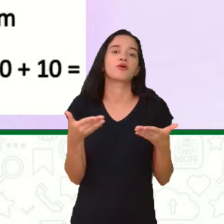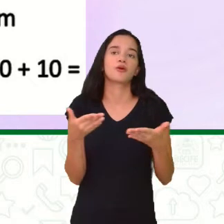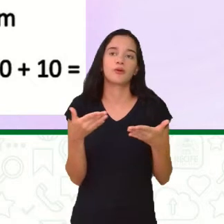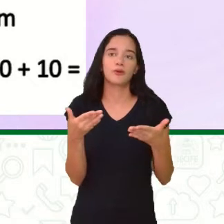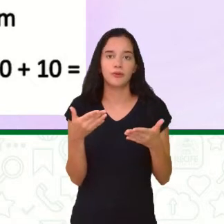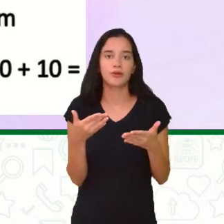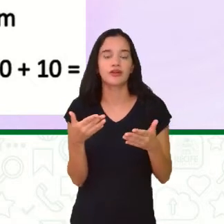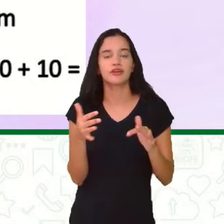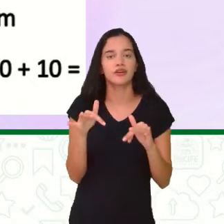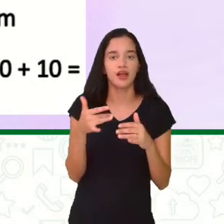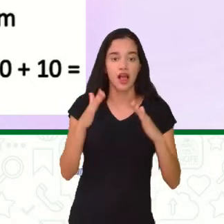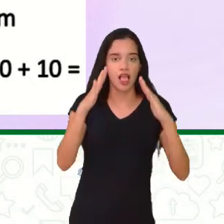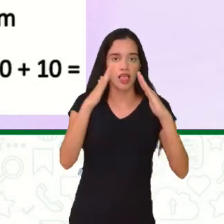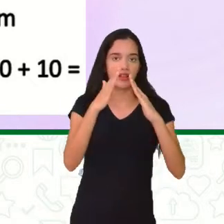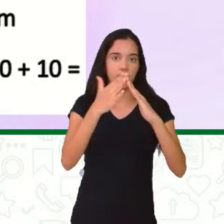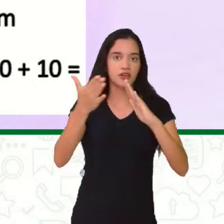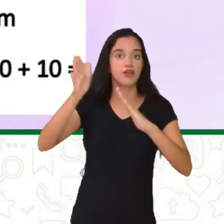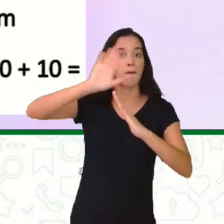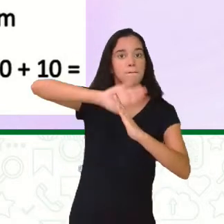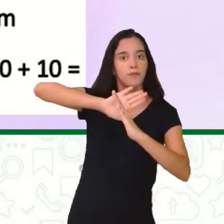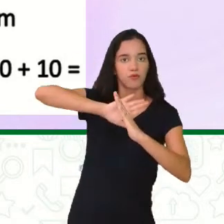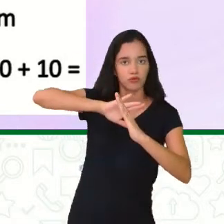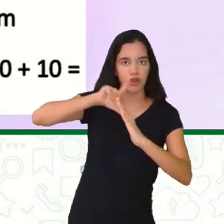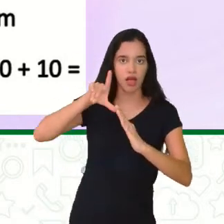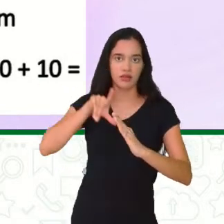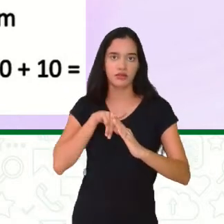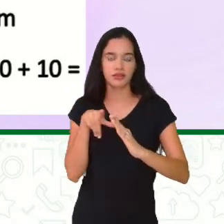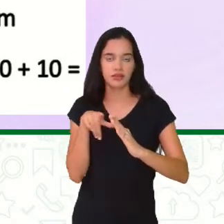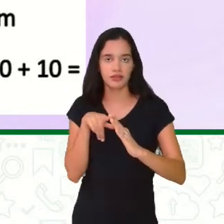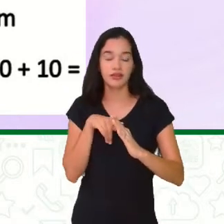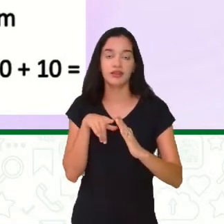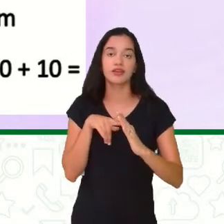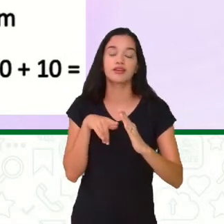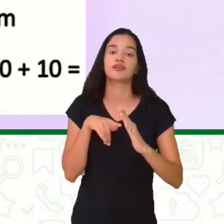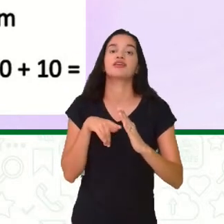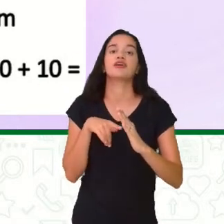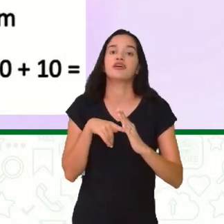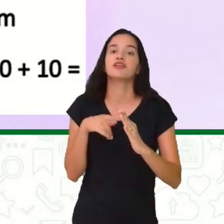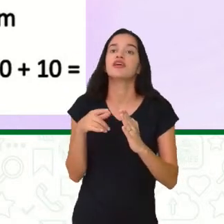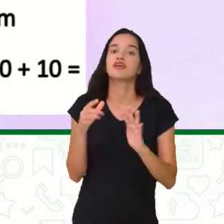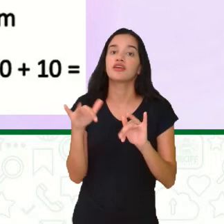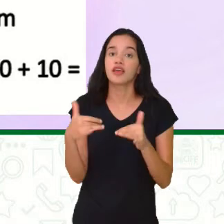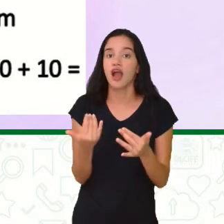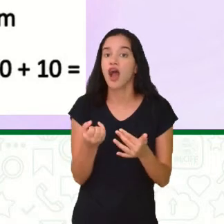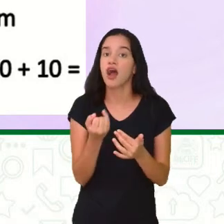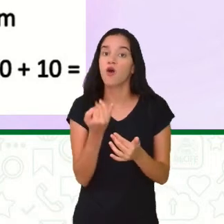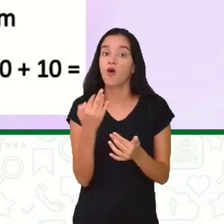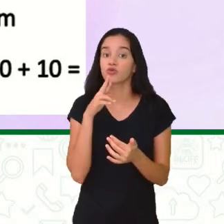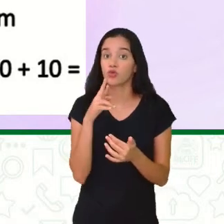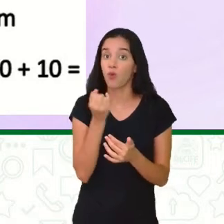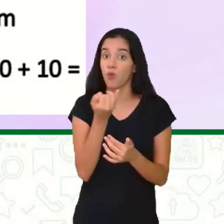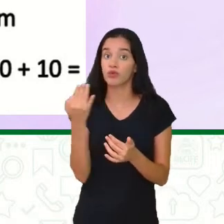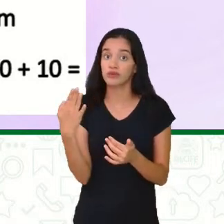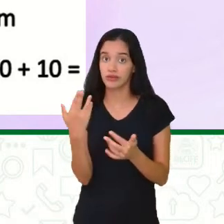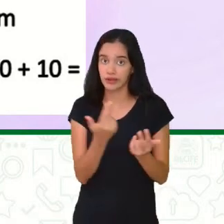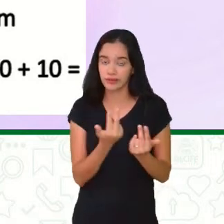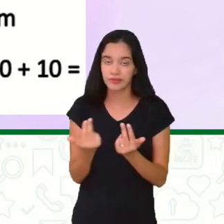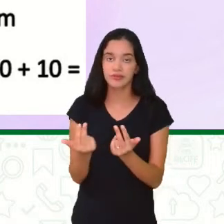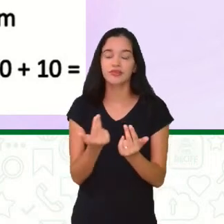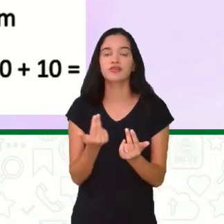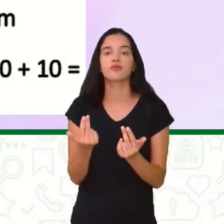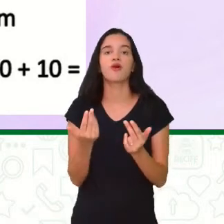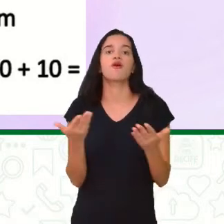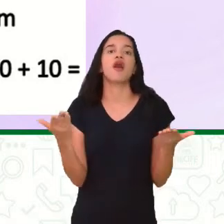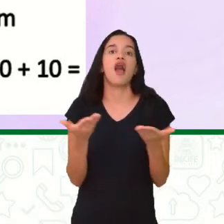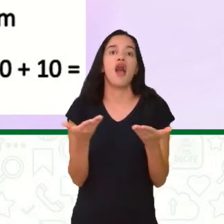tem 10 metros, né? Porque ela tem exatamente a frente e as costas a mesma quantidade. E a